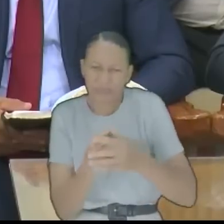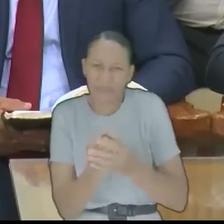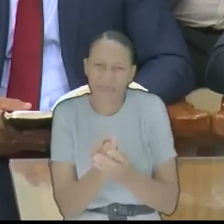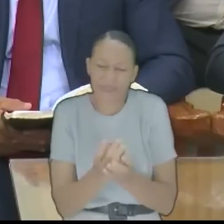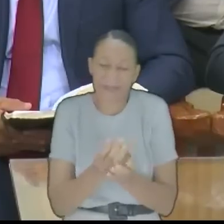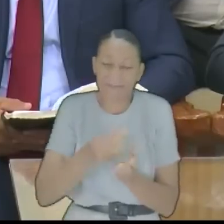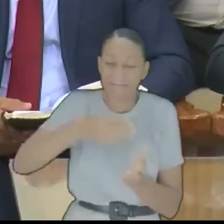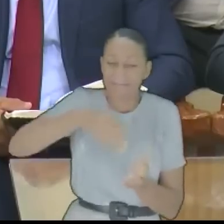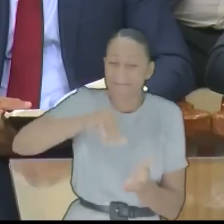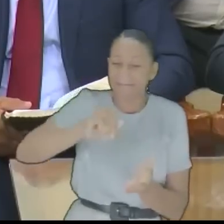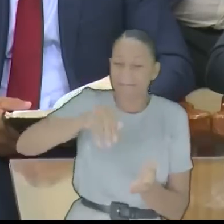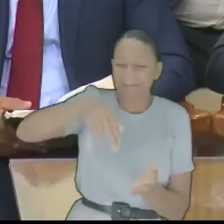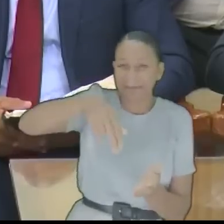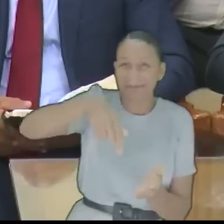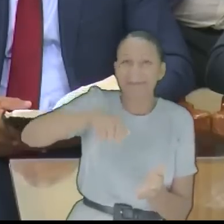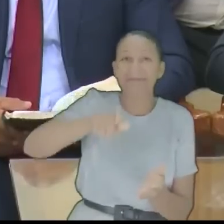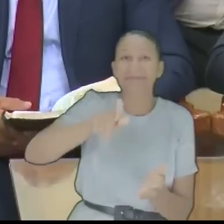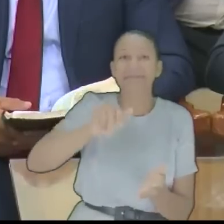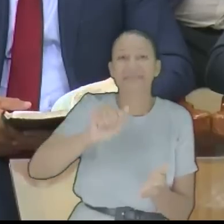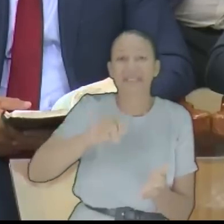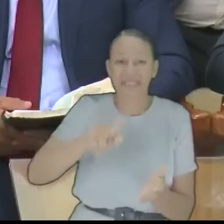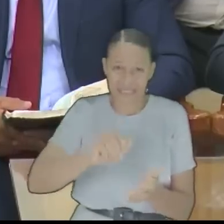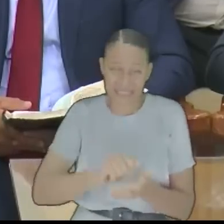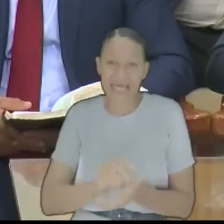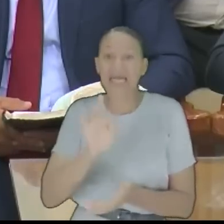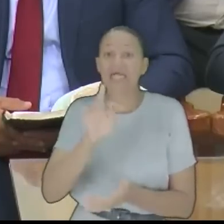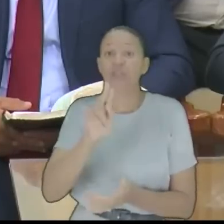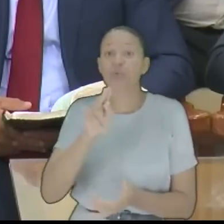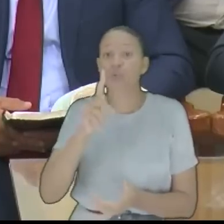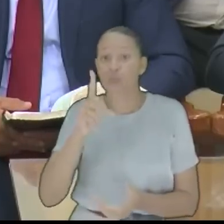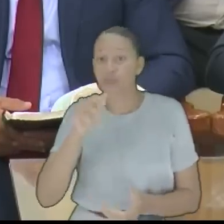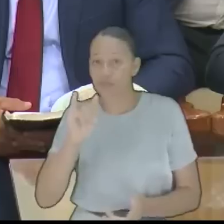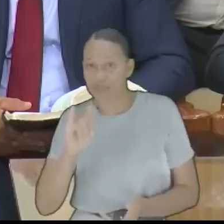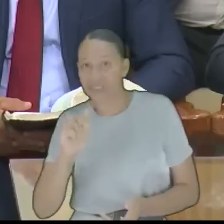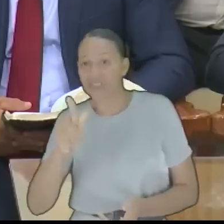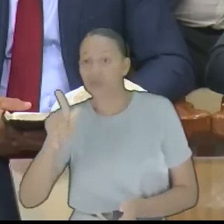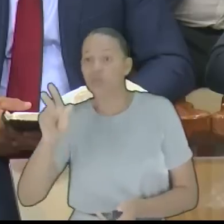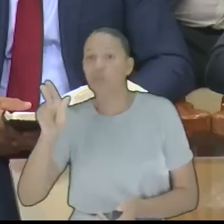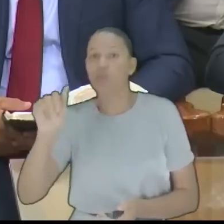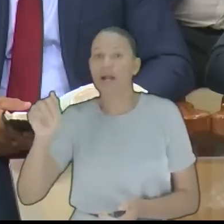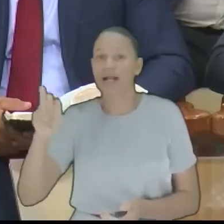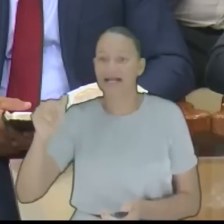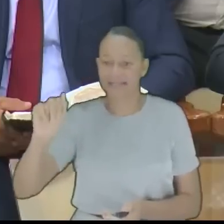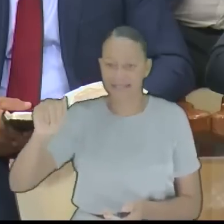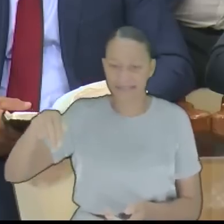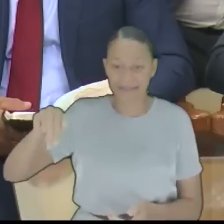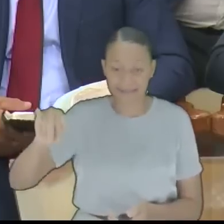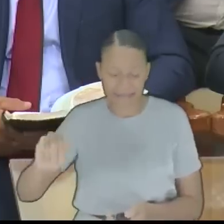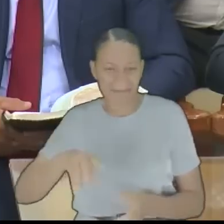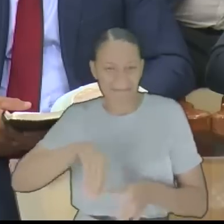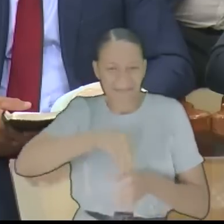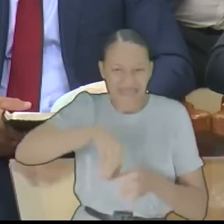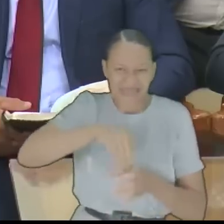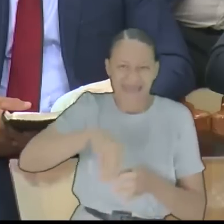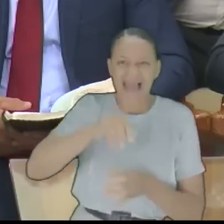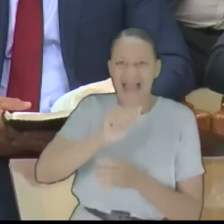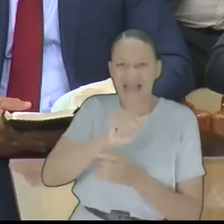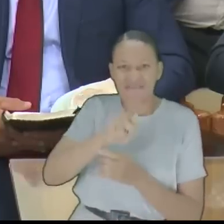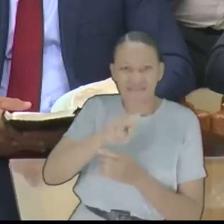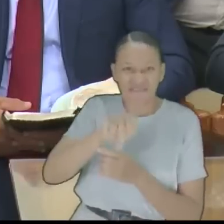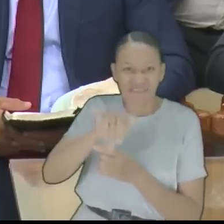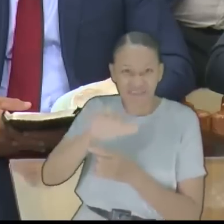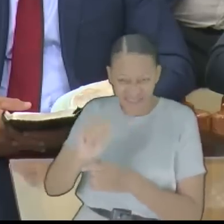A palavra mingau é tupi-guarani, aleluia. Não era mingau de aveia, não era mingau